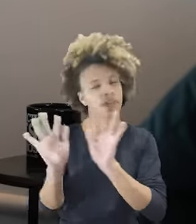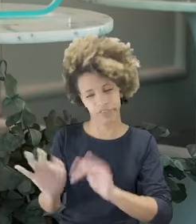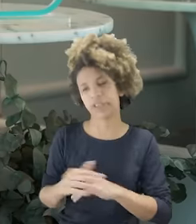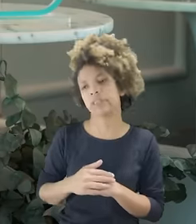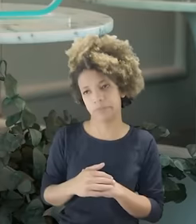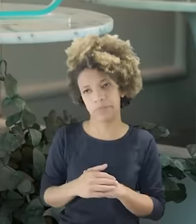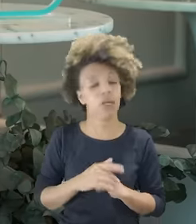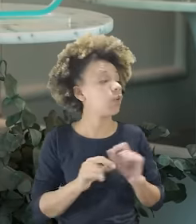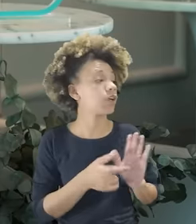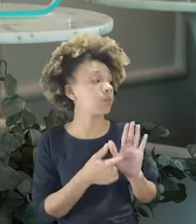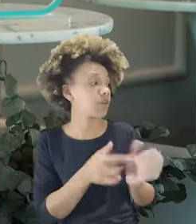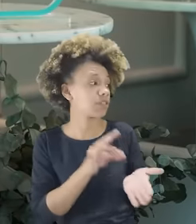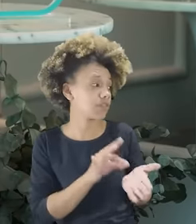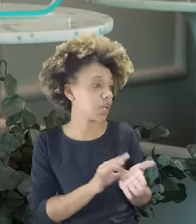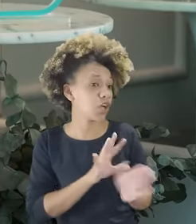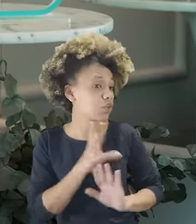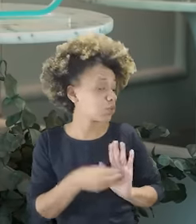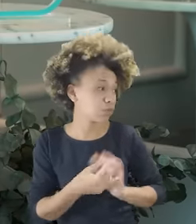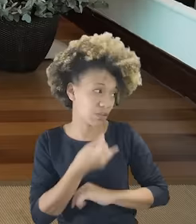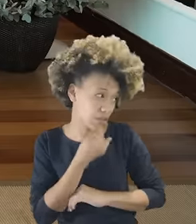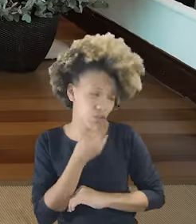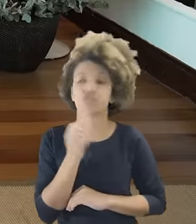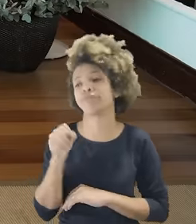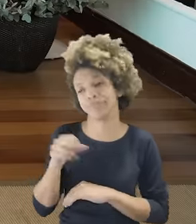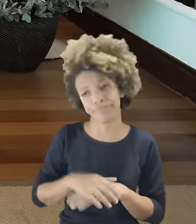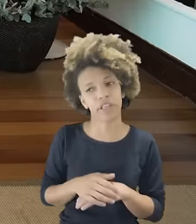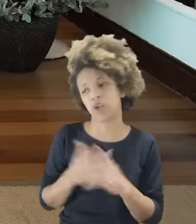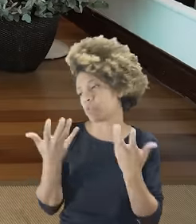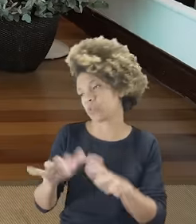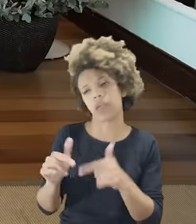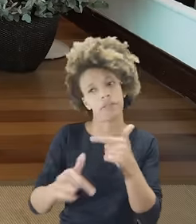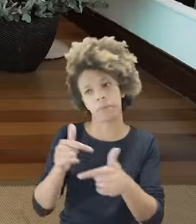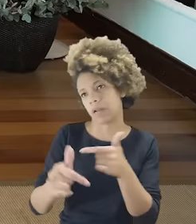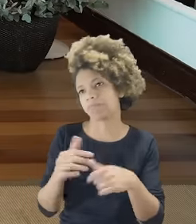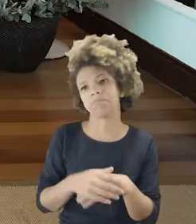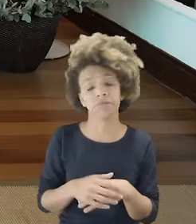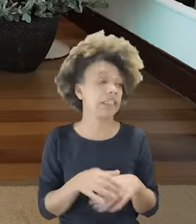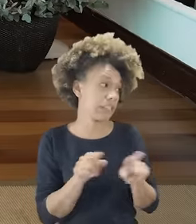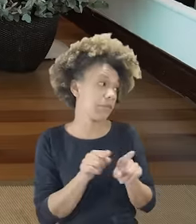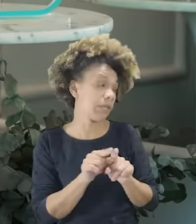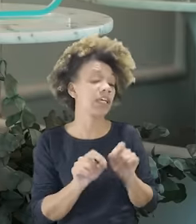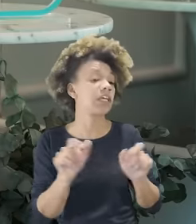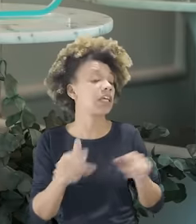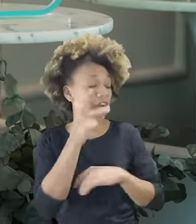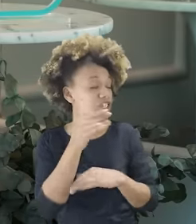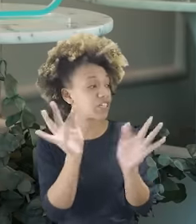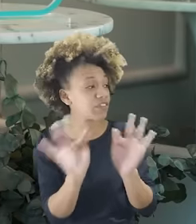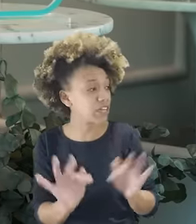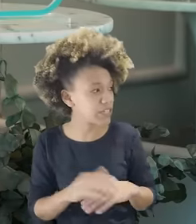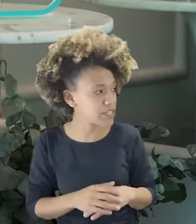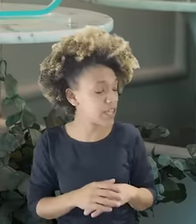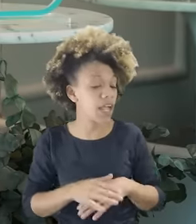sim o que mostra que na verdade todo mundo tá triste tá todo mundo não querendo trabalhar todo mundo não querendo trabalhar inclusive quem você acha que tá feliz